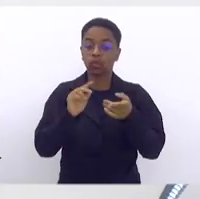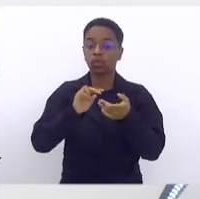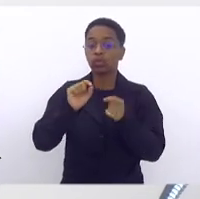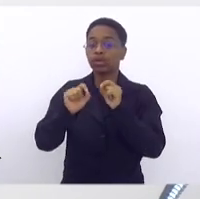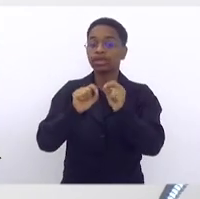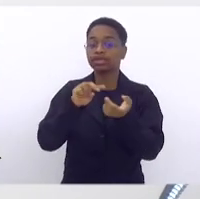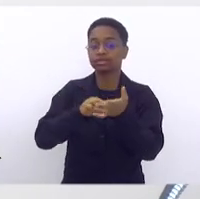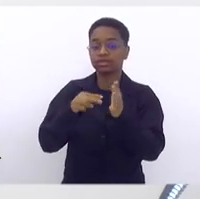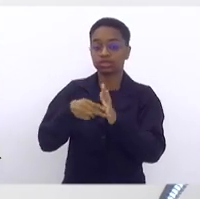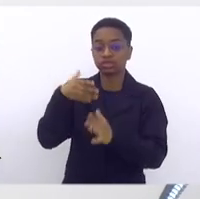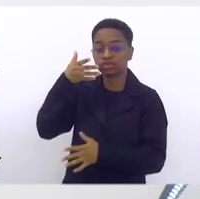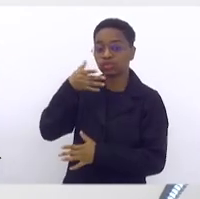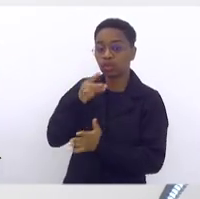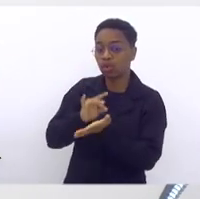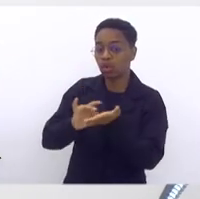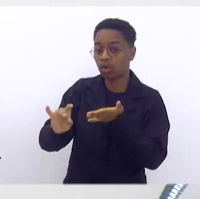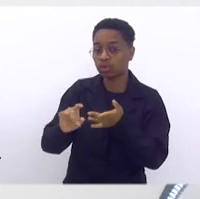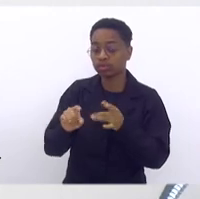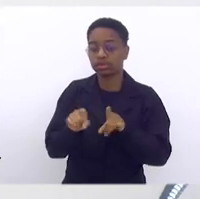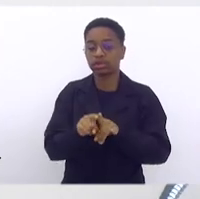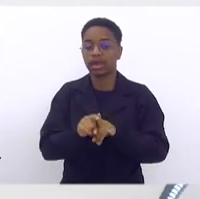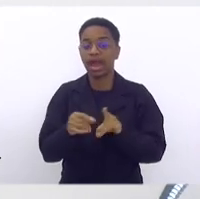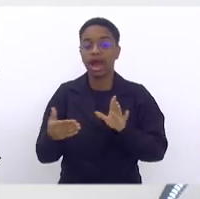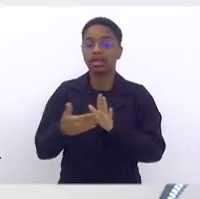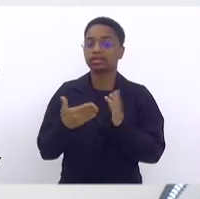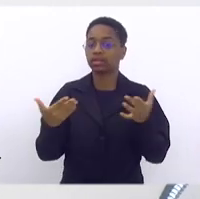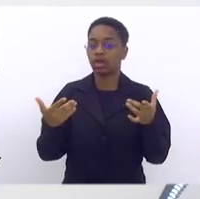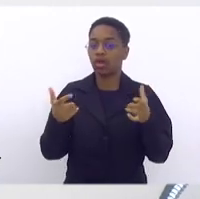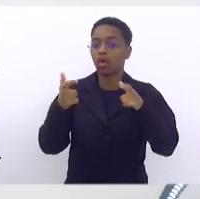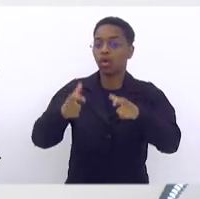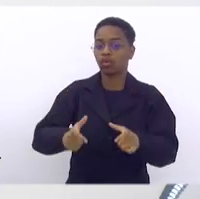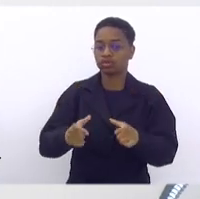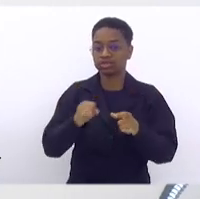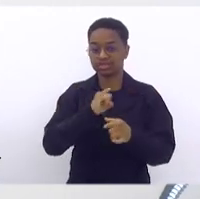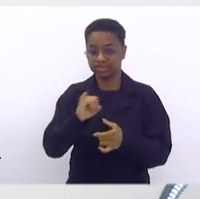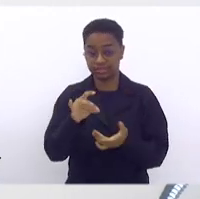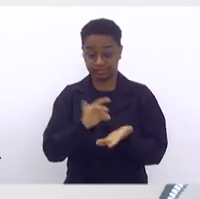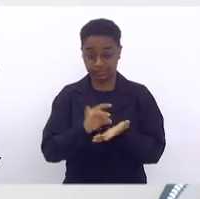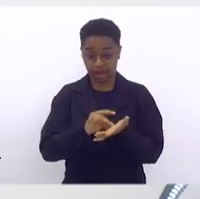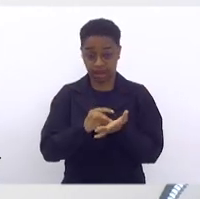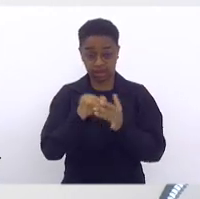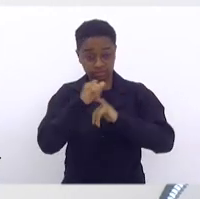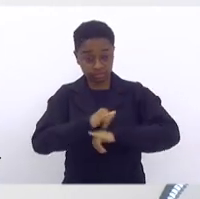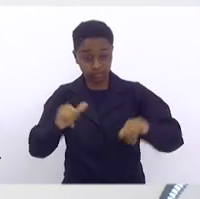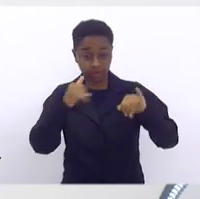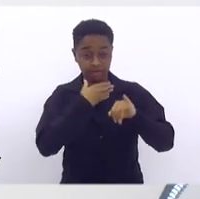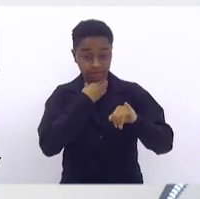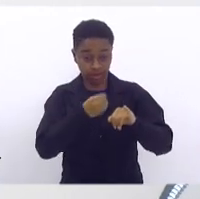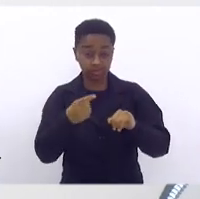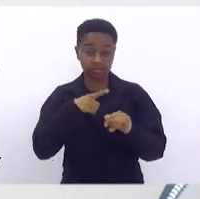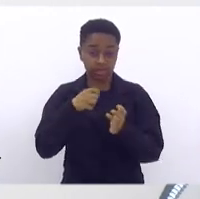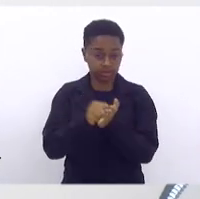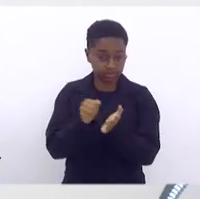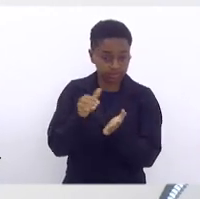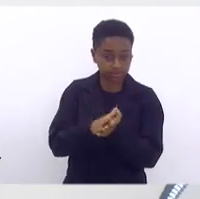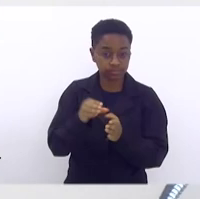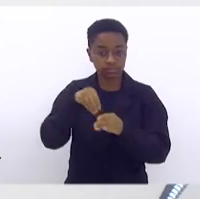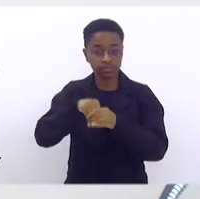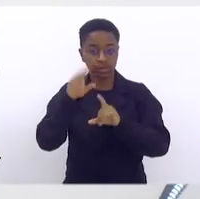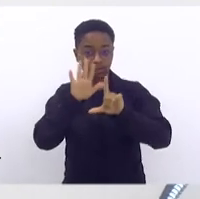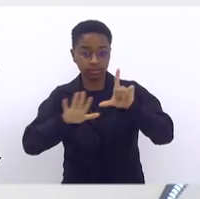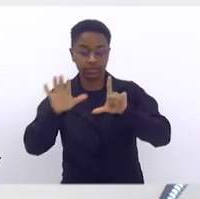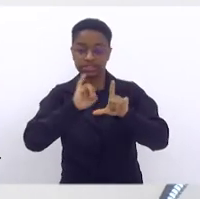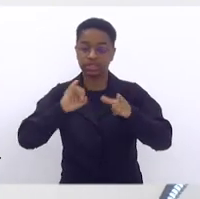ódio? Até onde ele vai? Se é fake news, ela vai realmente ter uma punição nas plataformas que não retiram do